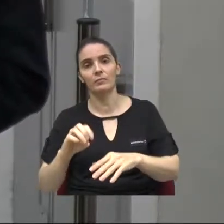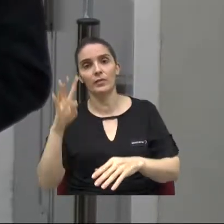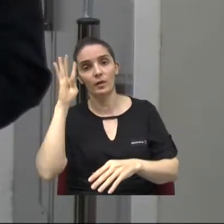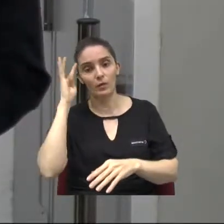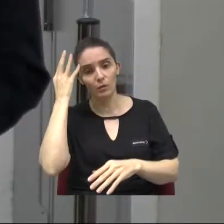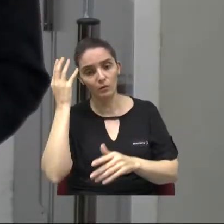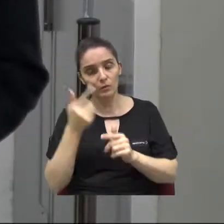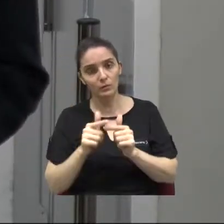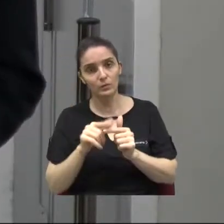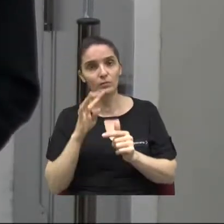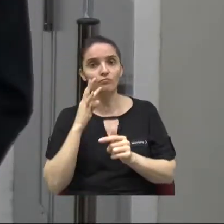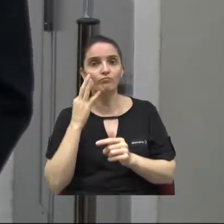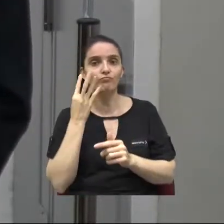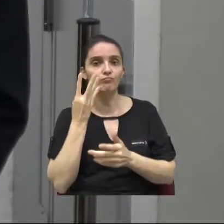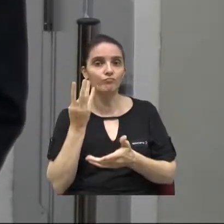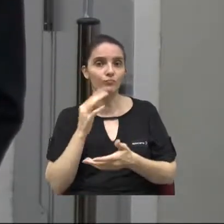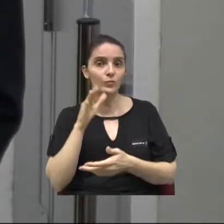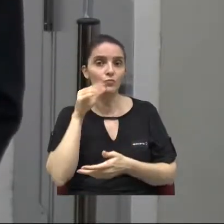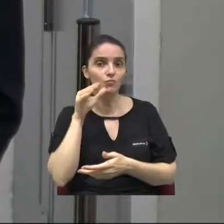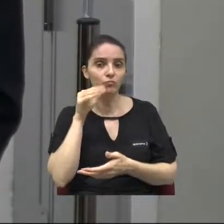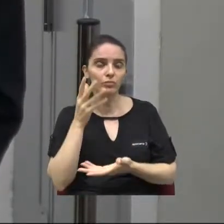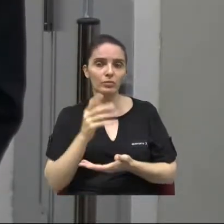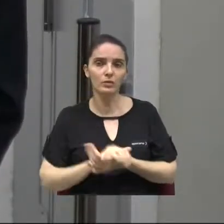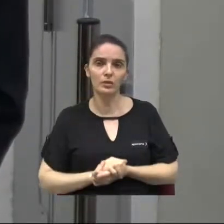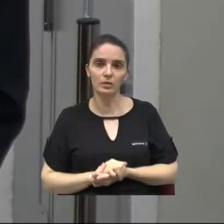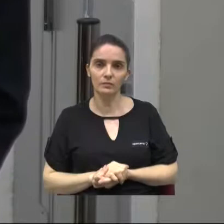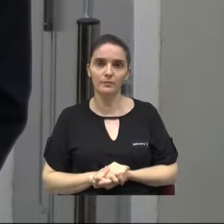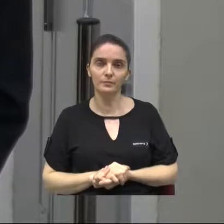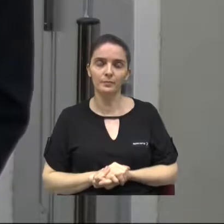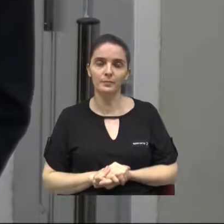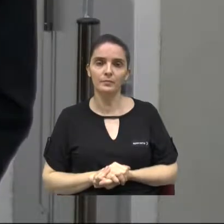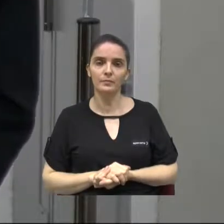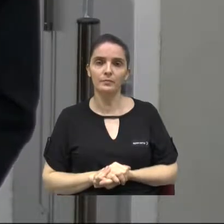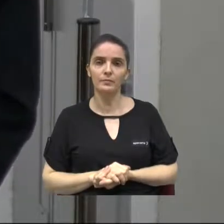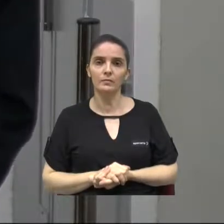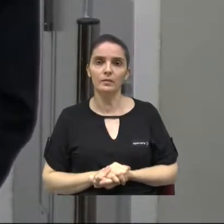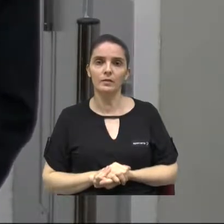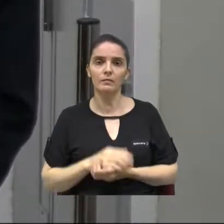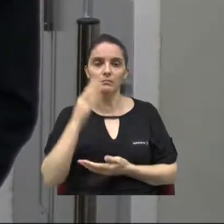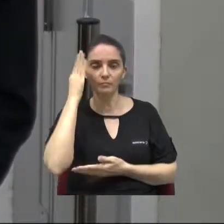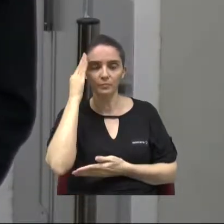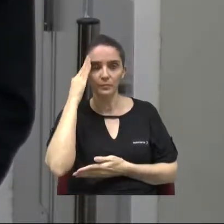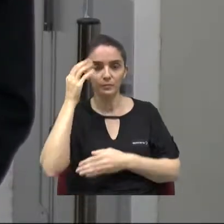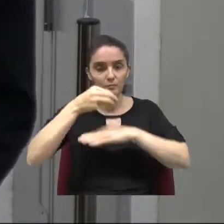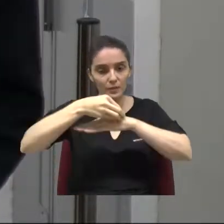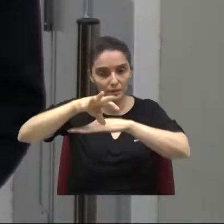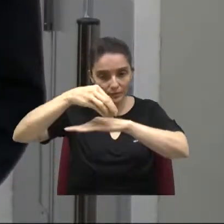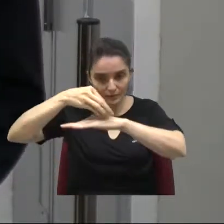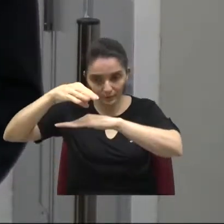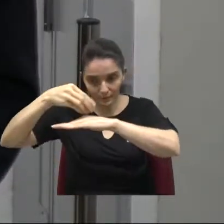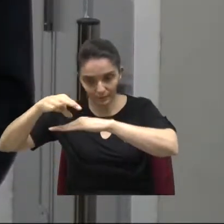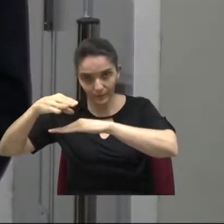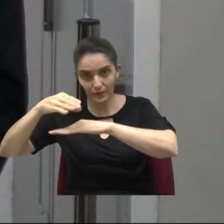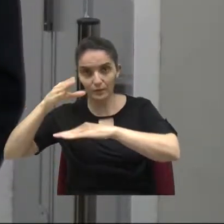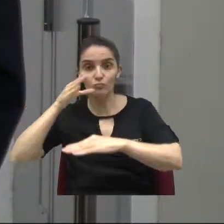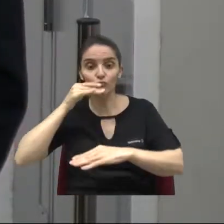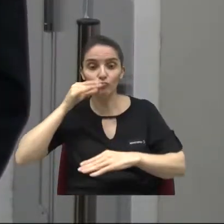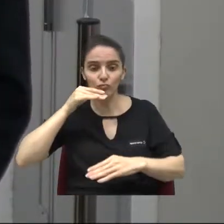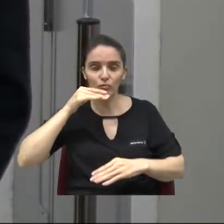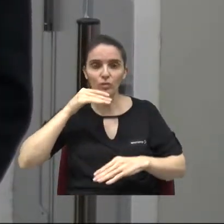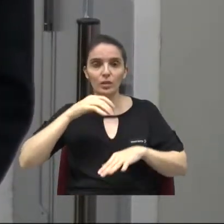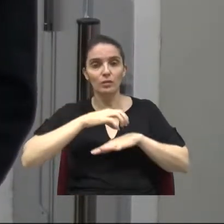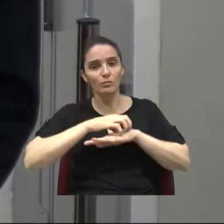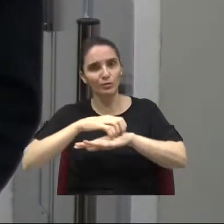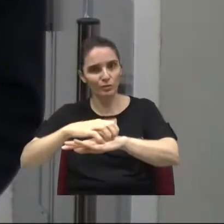essa resposta com relação aos valores, para que possamos dar uma informação aos funcionários do transporte coletivo, que faz um